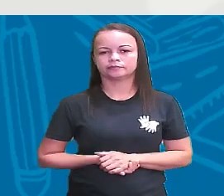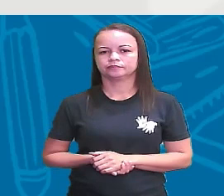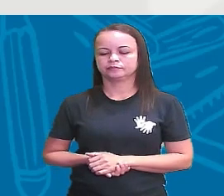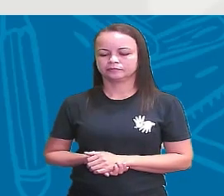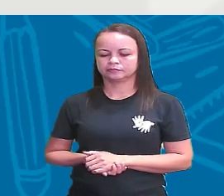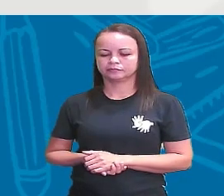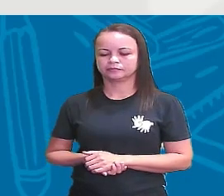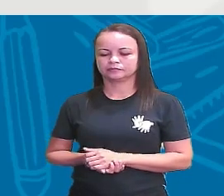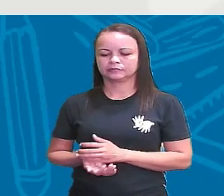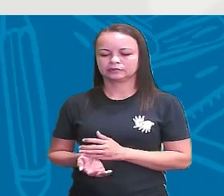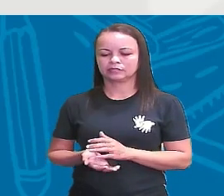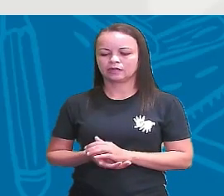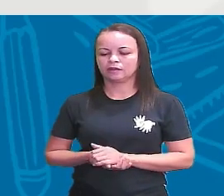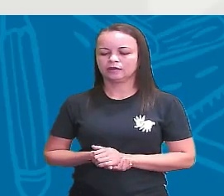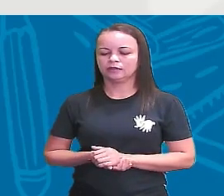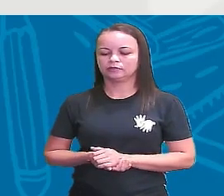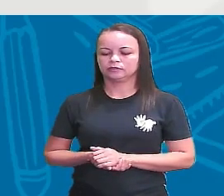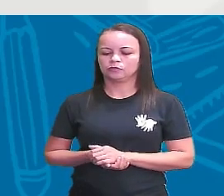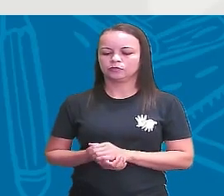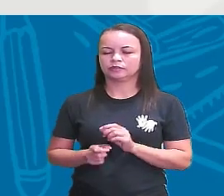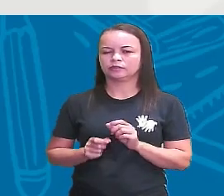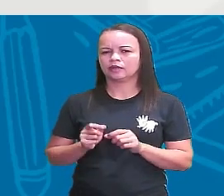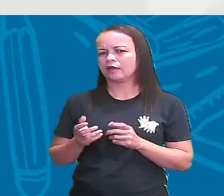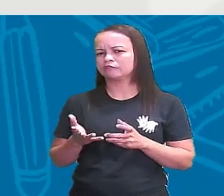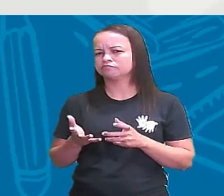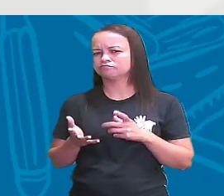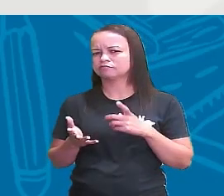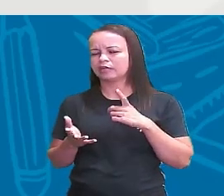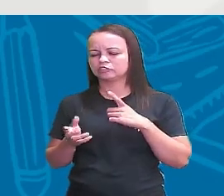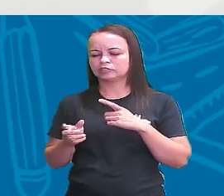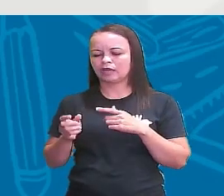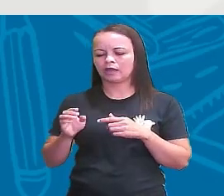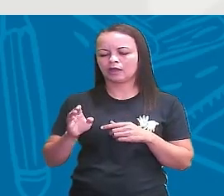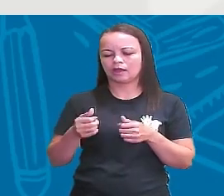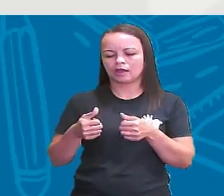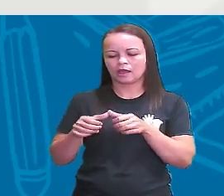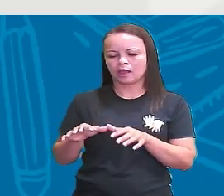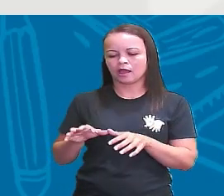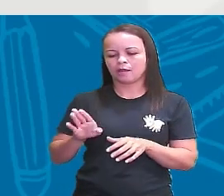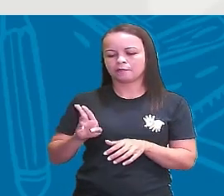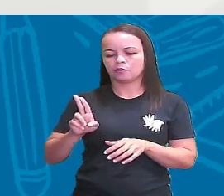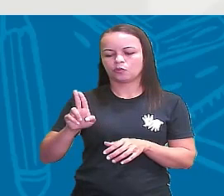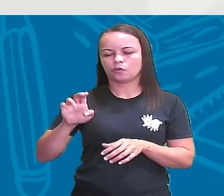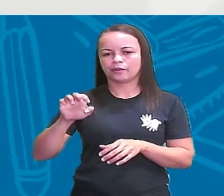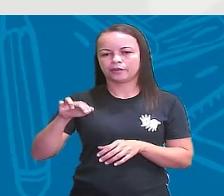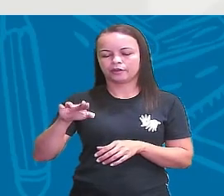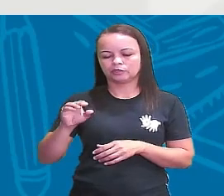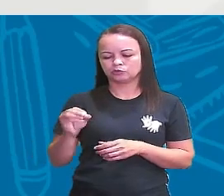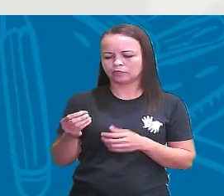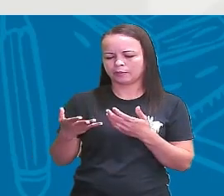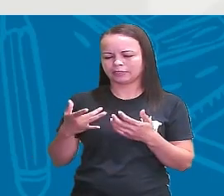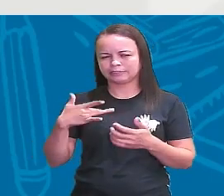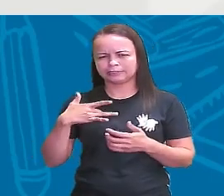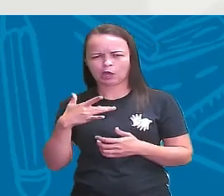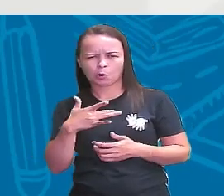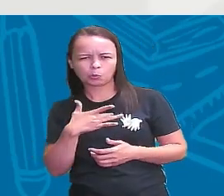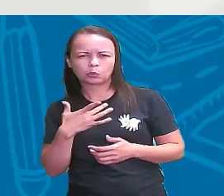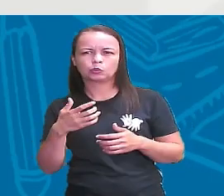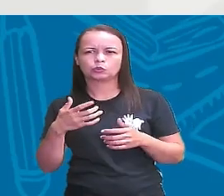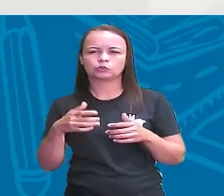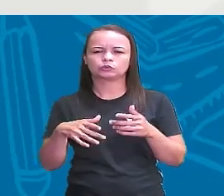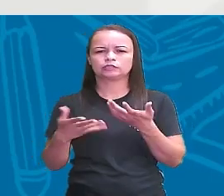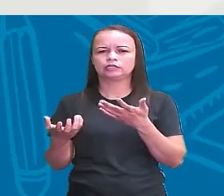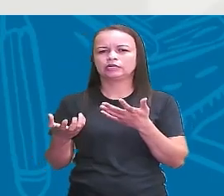Estar bueno, aí vai ter a ver se a pessoa está bem de saúde, de aparência, de